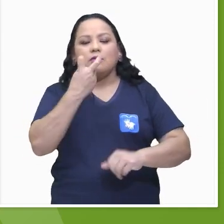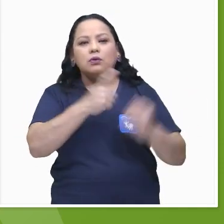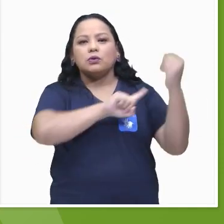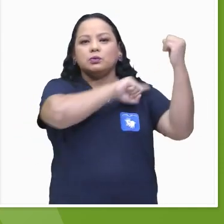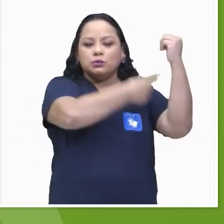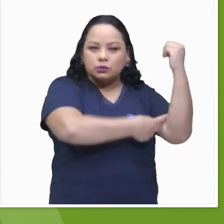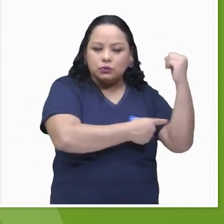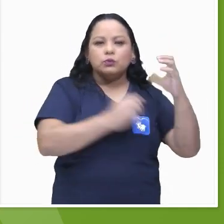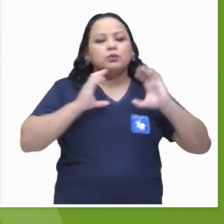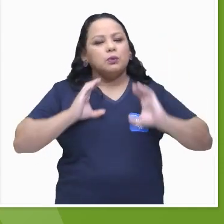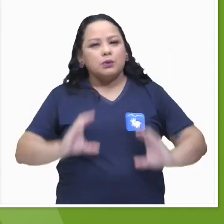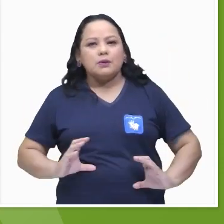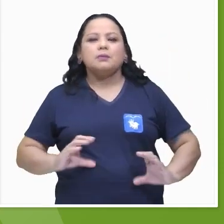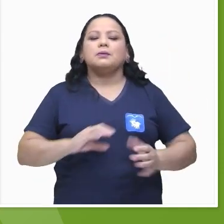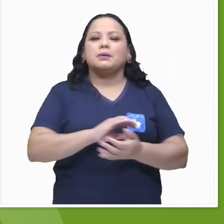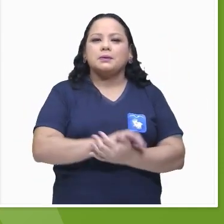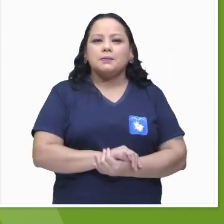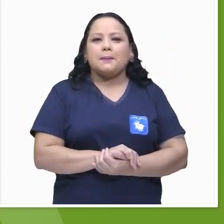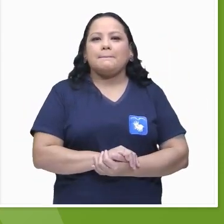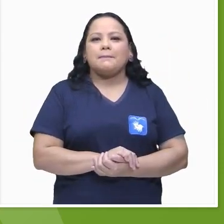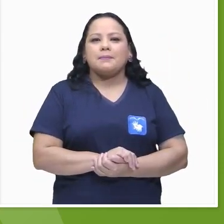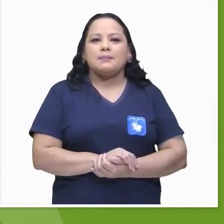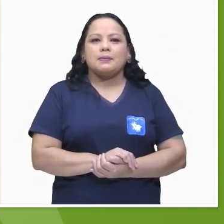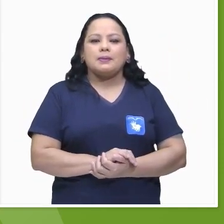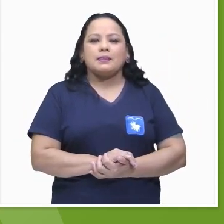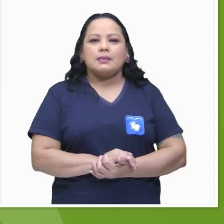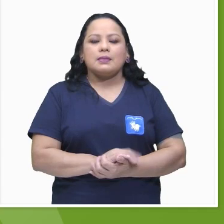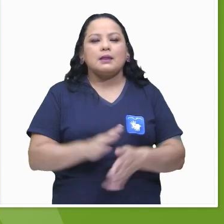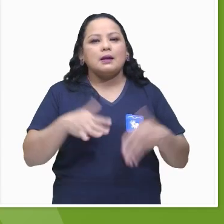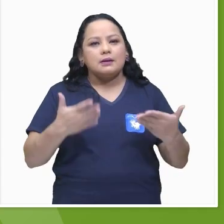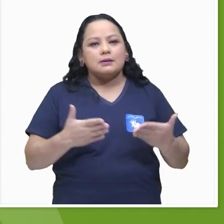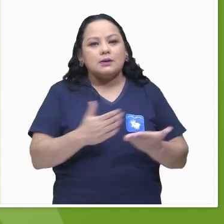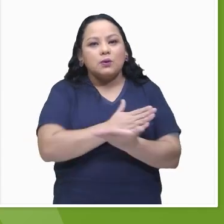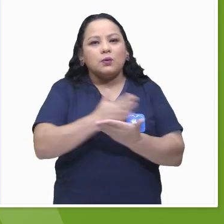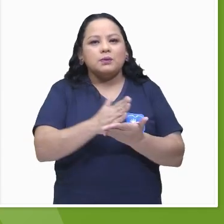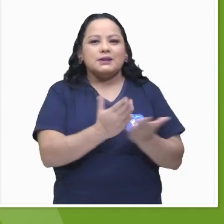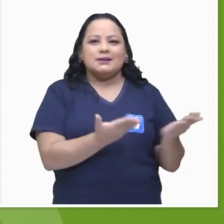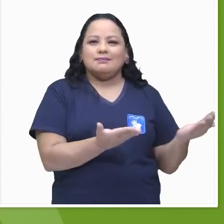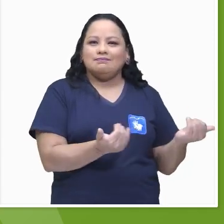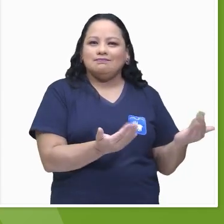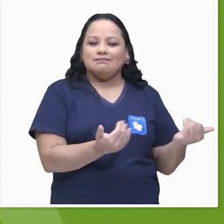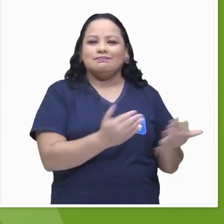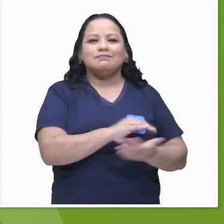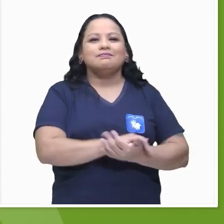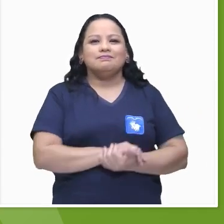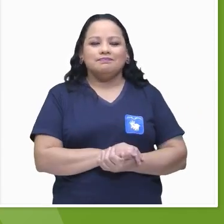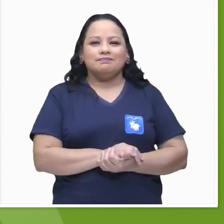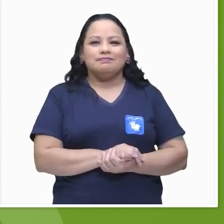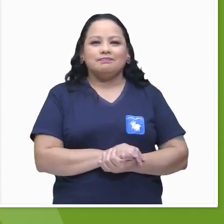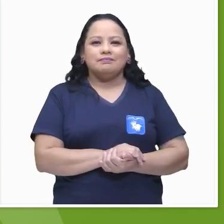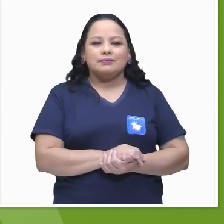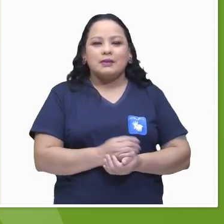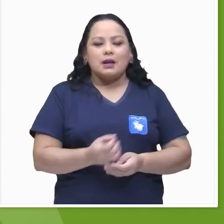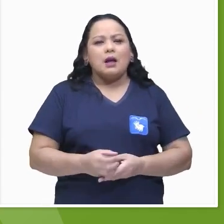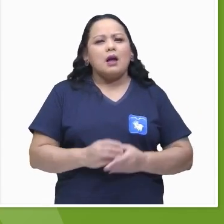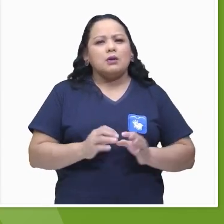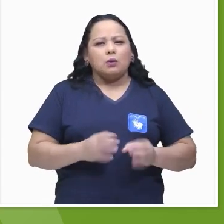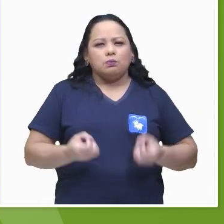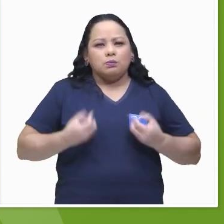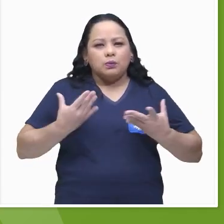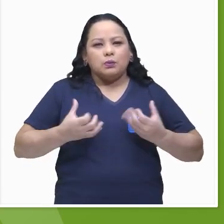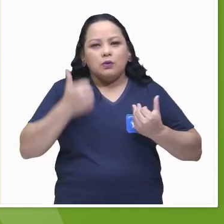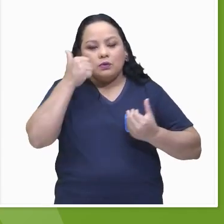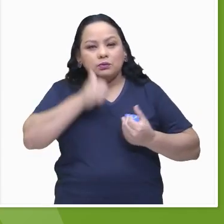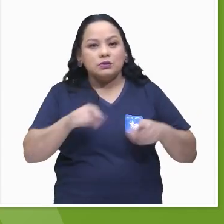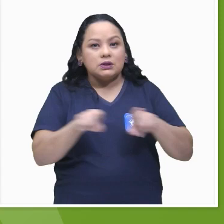musculatura, no comportamento, tá? E assim se inicia a puberdade. E aí o estrógeno age ainda no